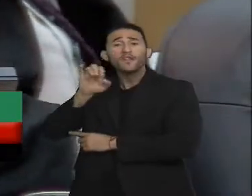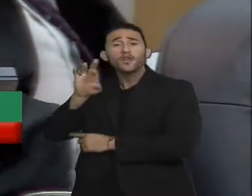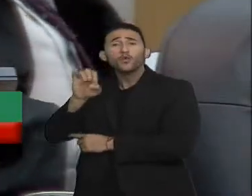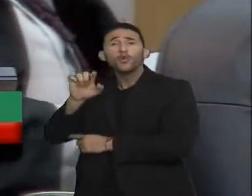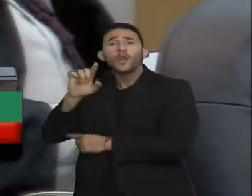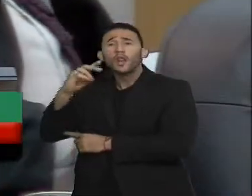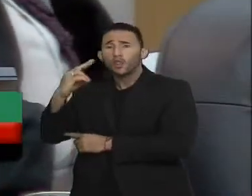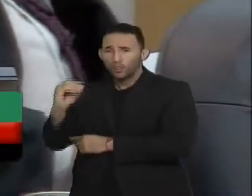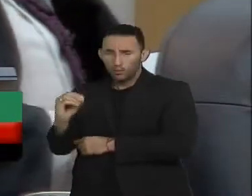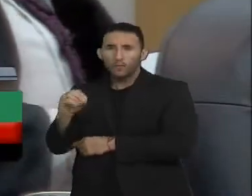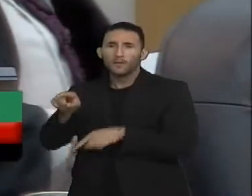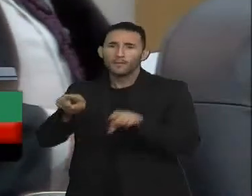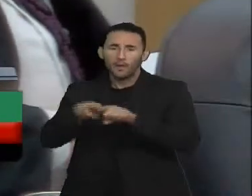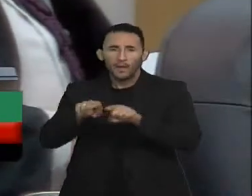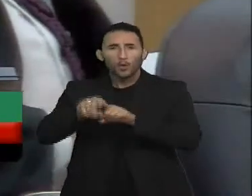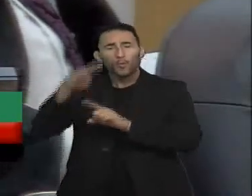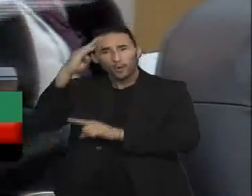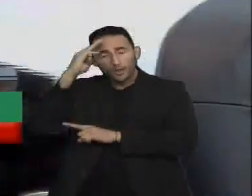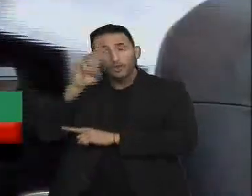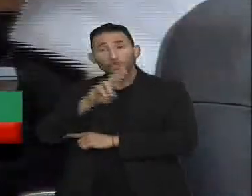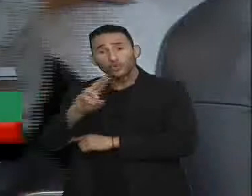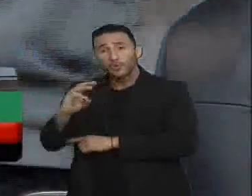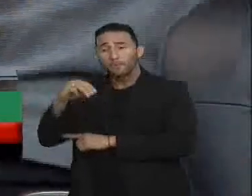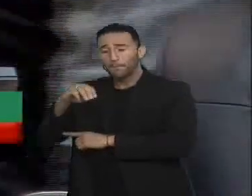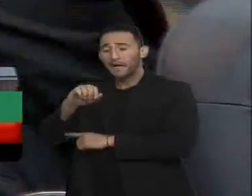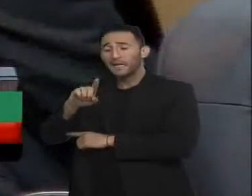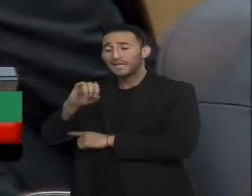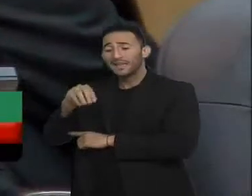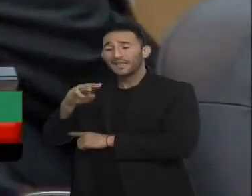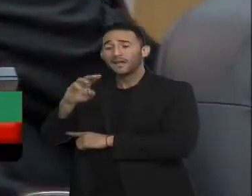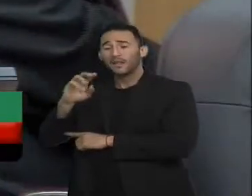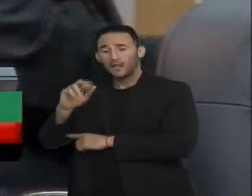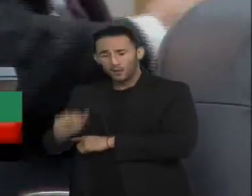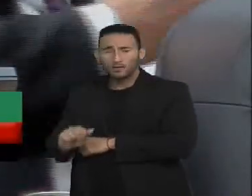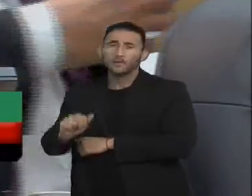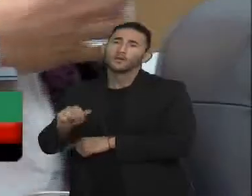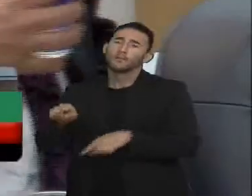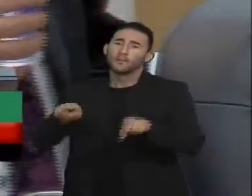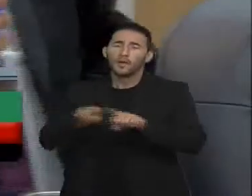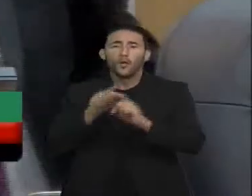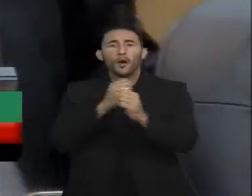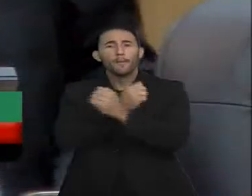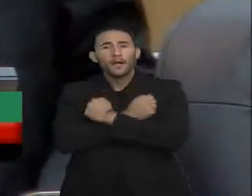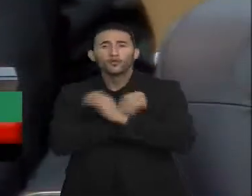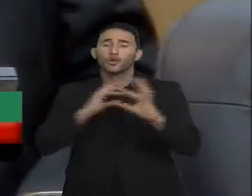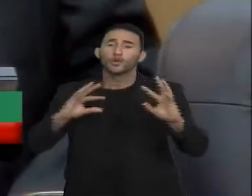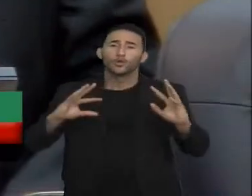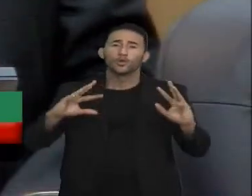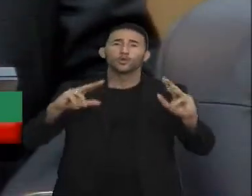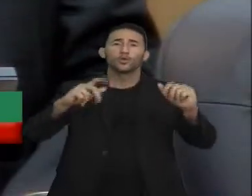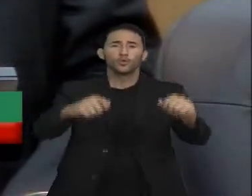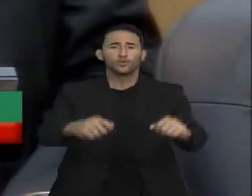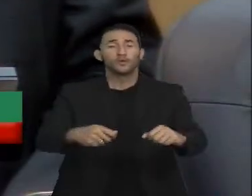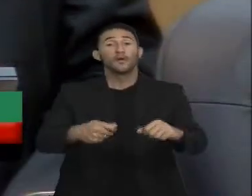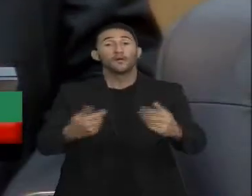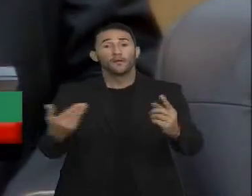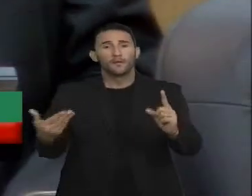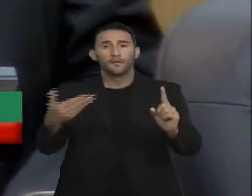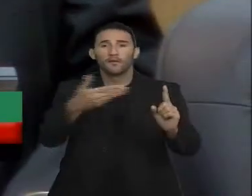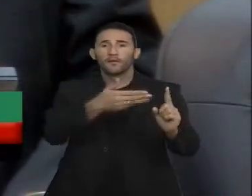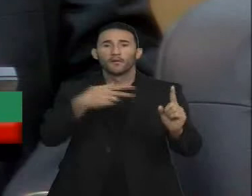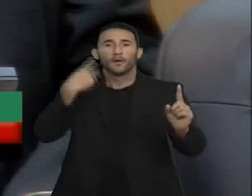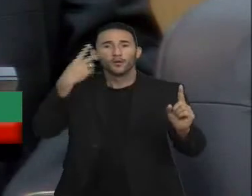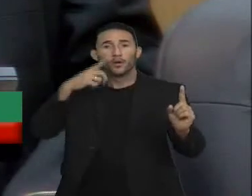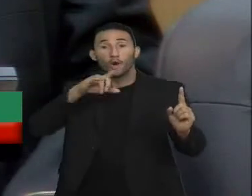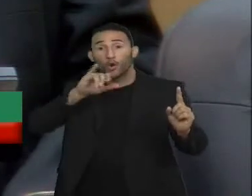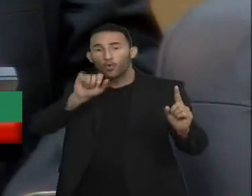lá, da Guarda Civil Maidana, né? Quero mandar um abraço também a todos. Mas, vereadora Lúcia, sempre